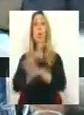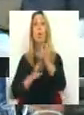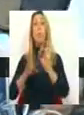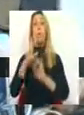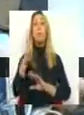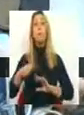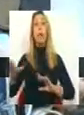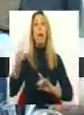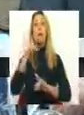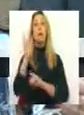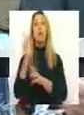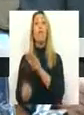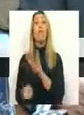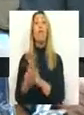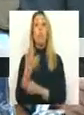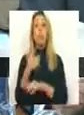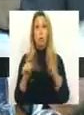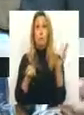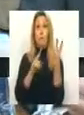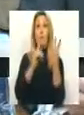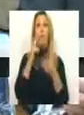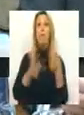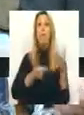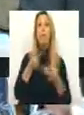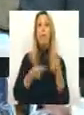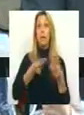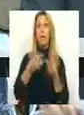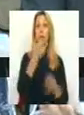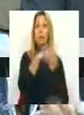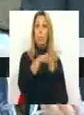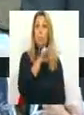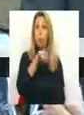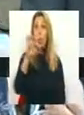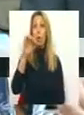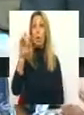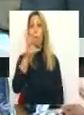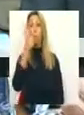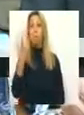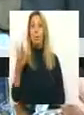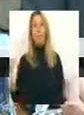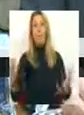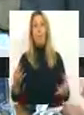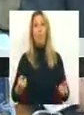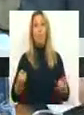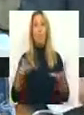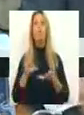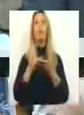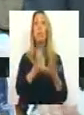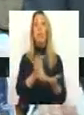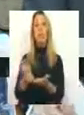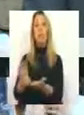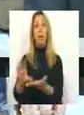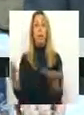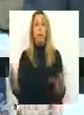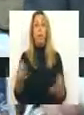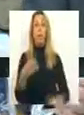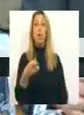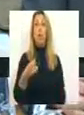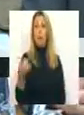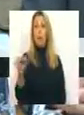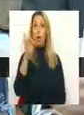foram avaliadas em 2014 e 80% dessas mesmas unidades foram financiadas, onde estão 90% dos